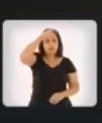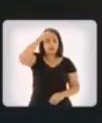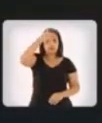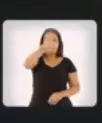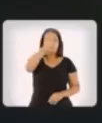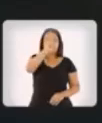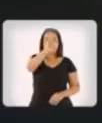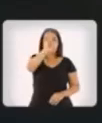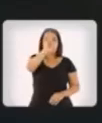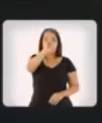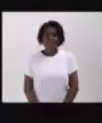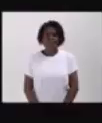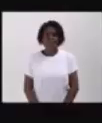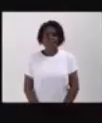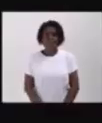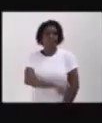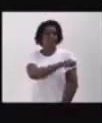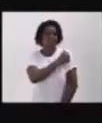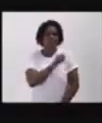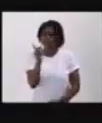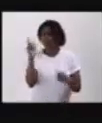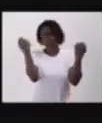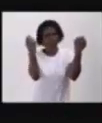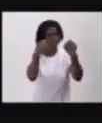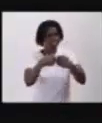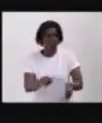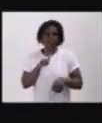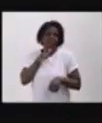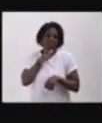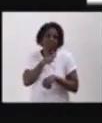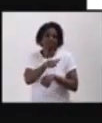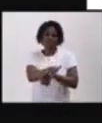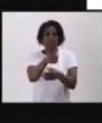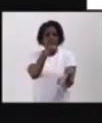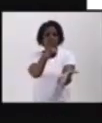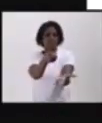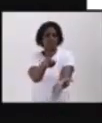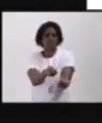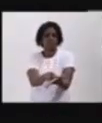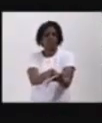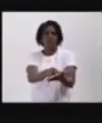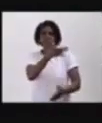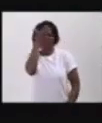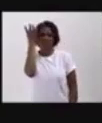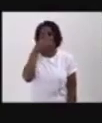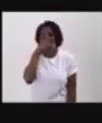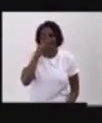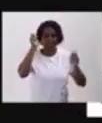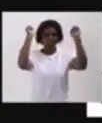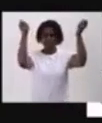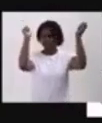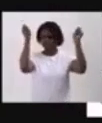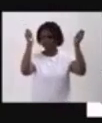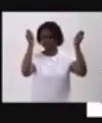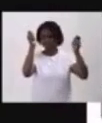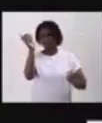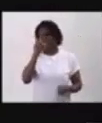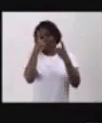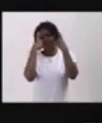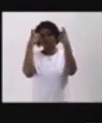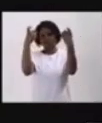Crivella, Prefeito 10. O Rio não precisa de enganador, ditador, amador,